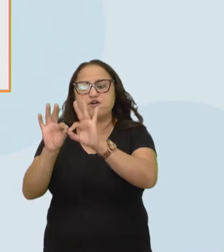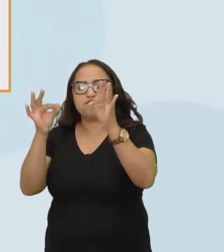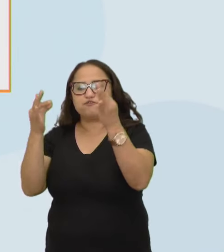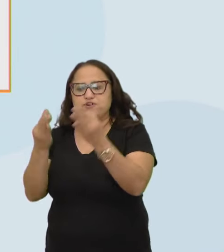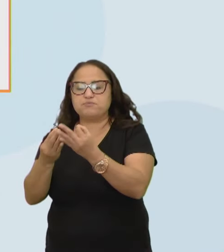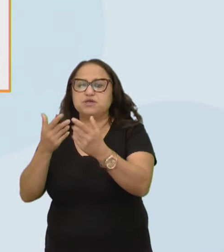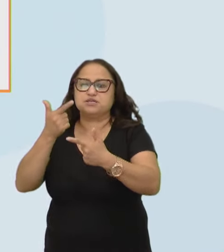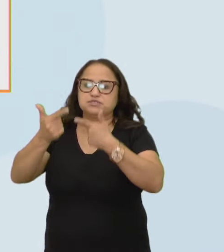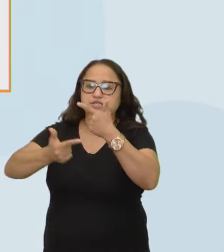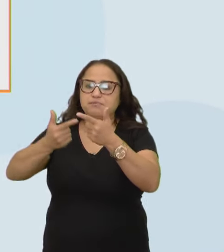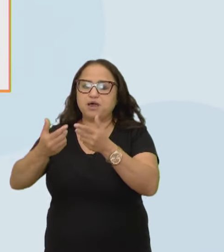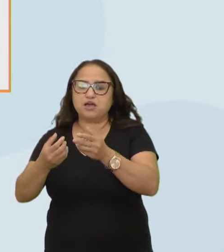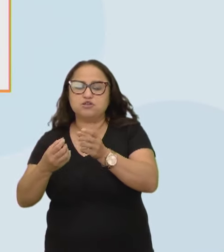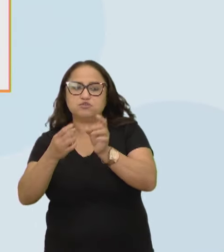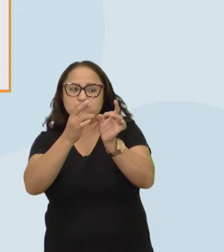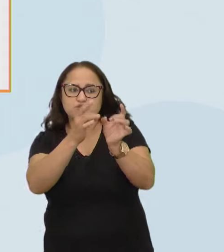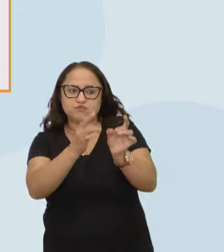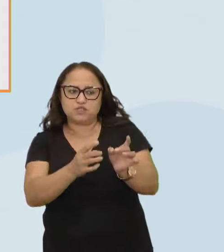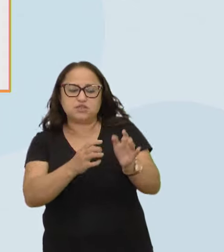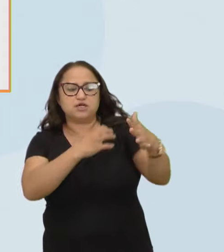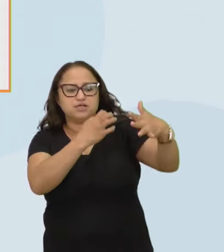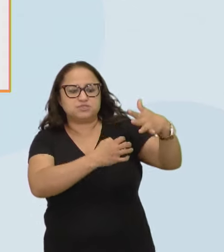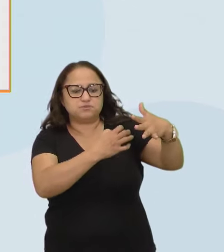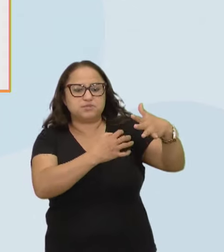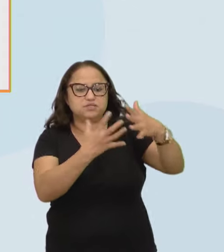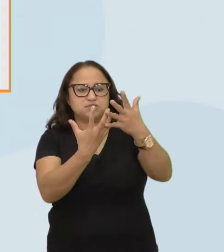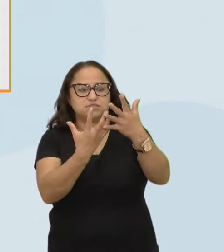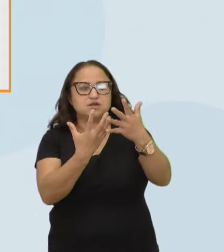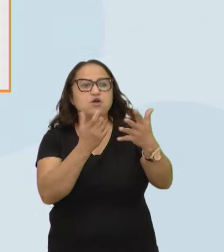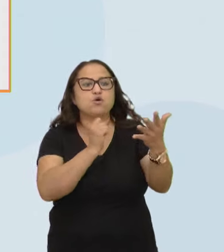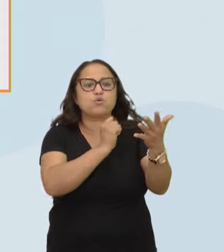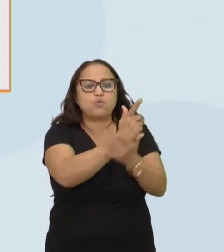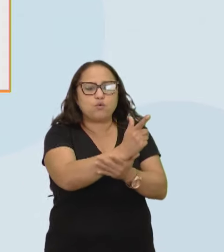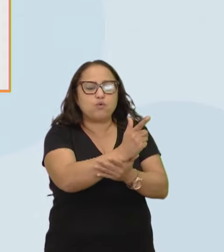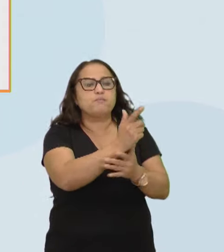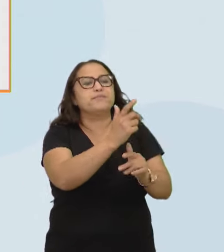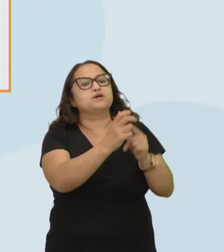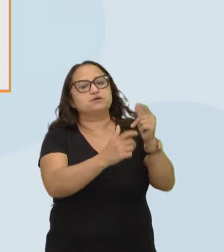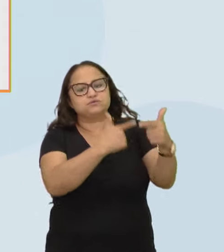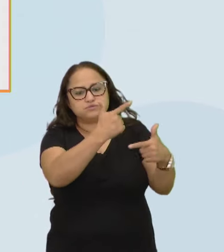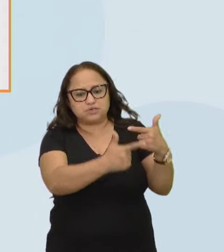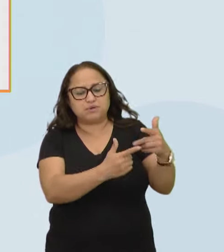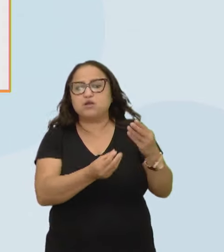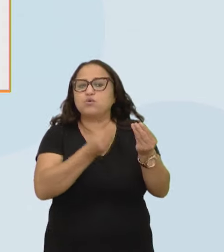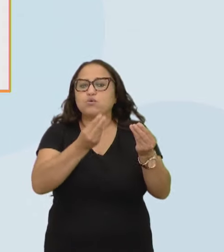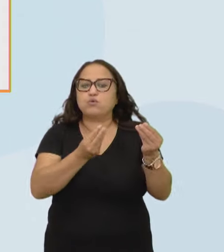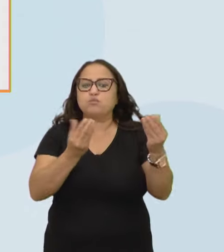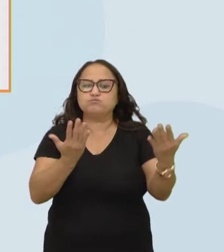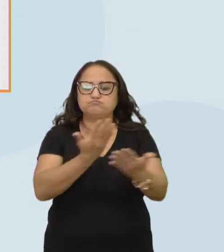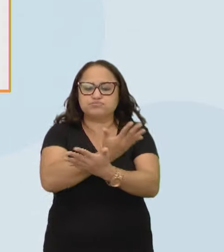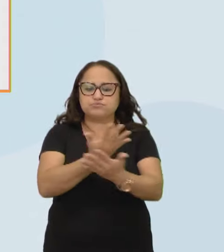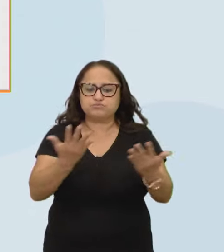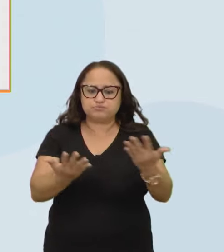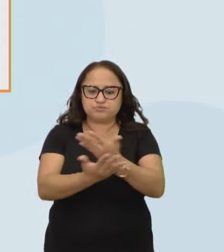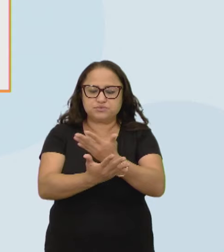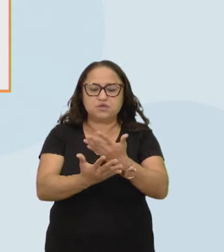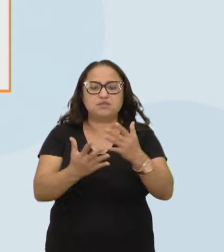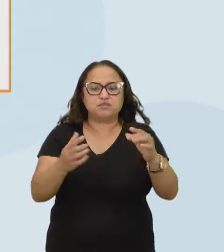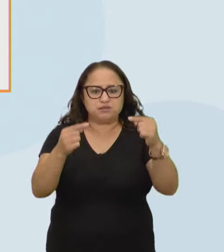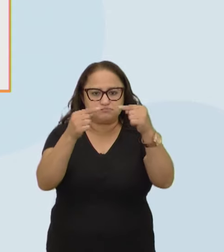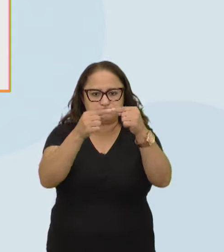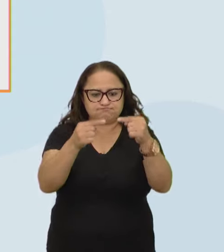trabalho e as empresas vão comprar esse trabalho. Então percebam aí como a economia está